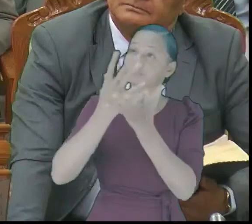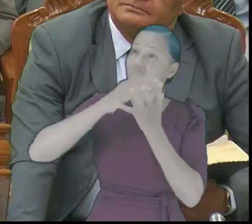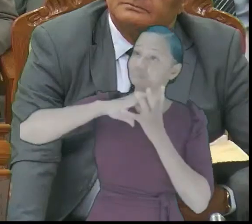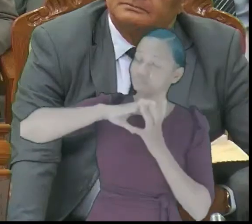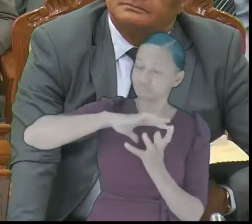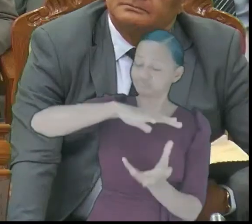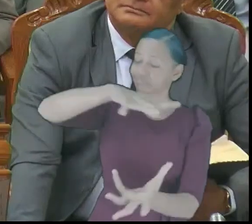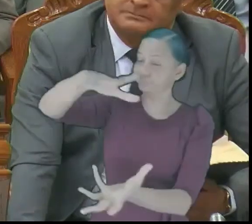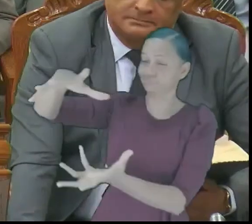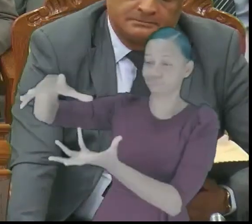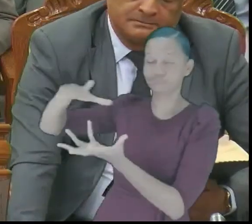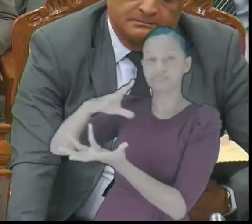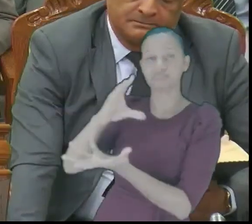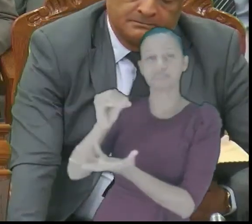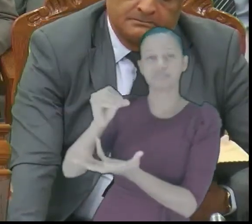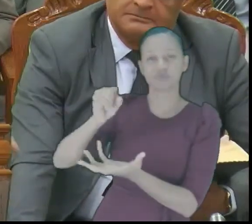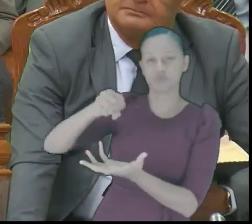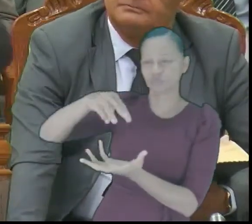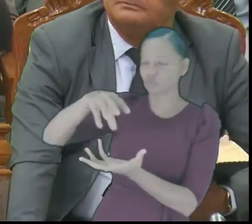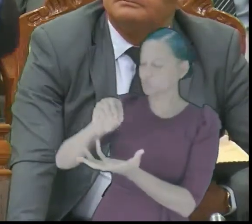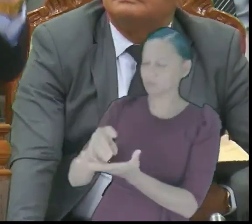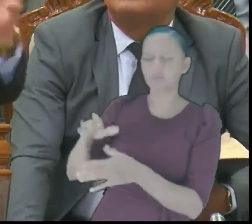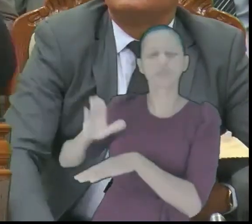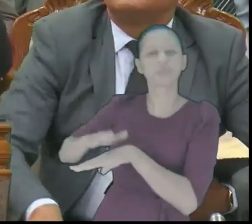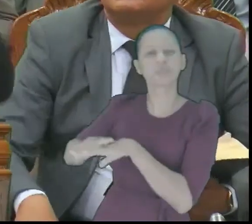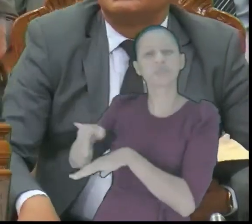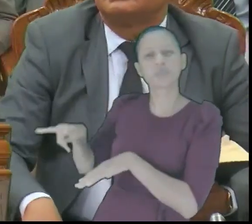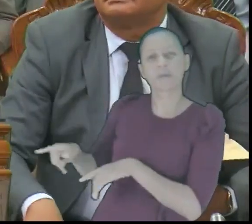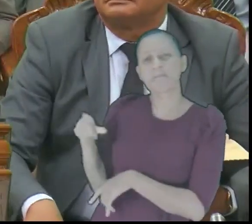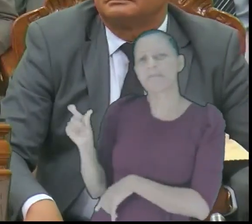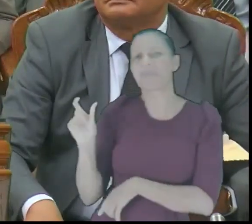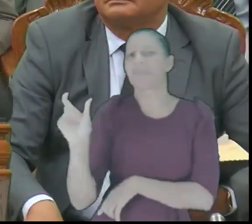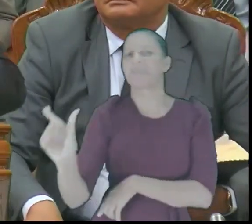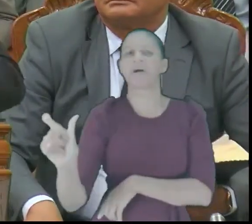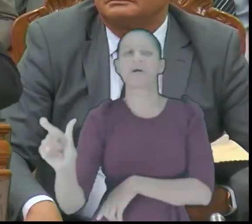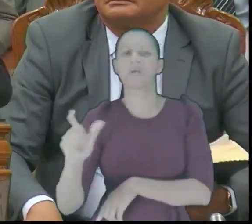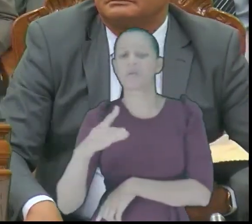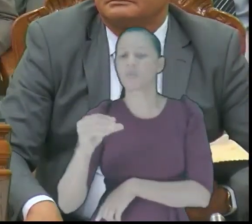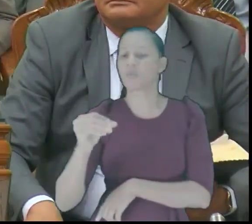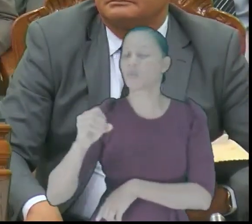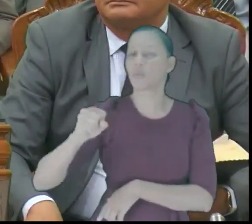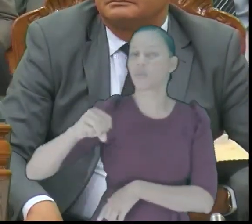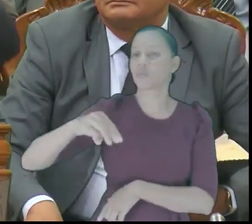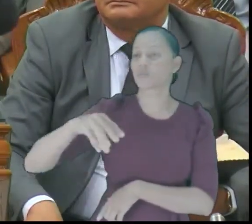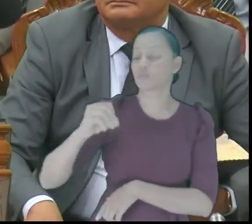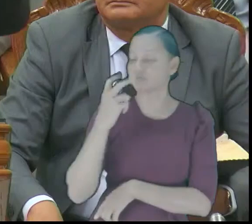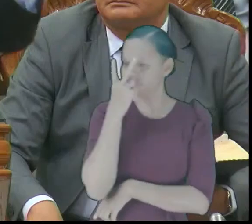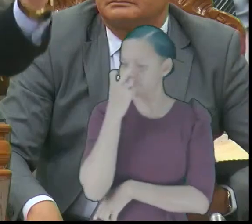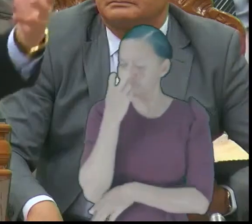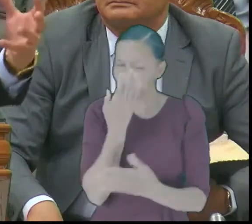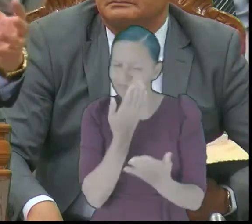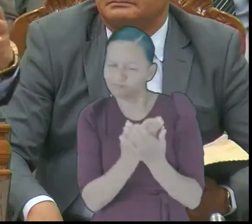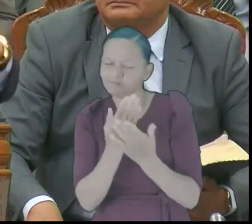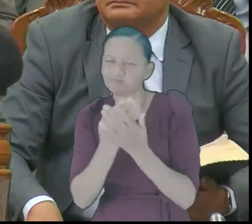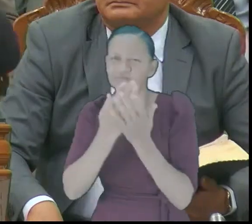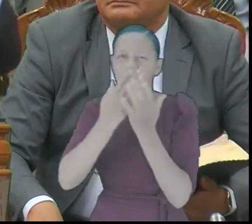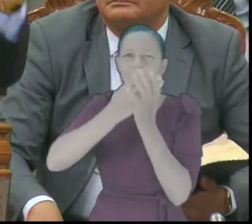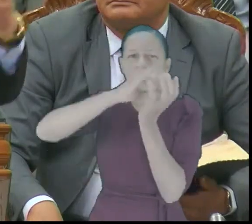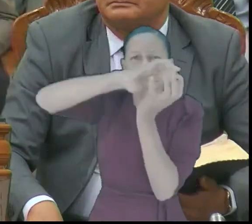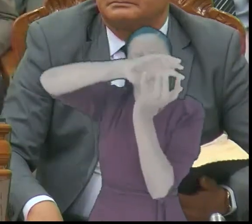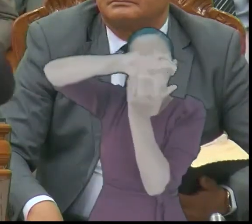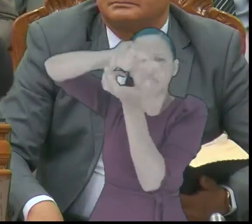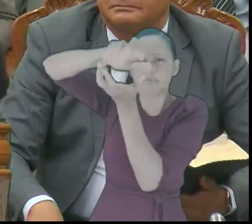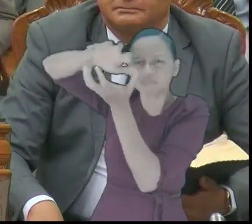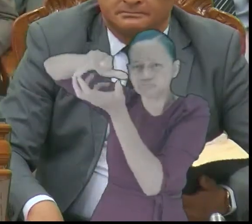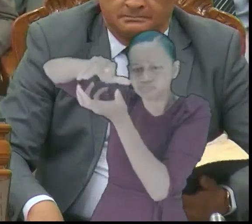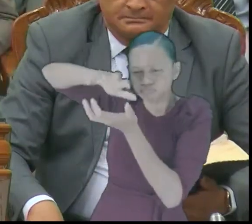cosmos. Porque Platão foi o primeiro que chamou o universo de cosmos. Porque Platão, ele estudou os planetas. Mesmo